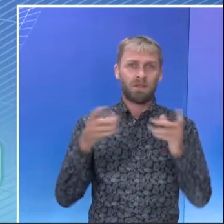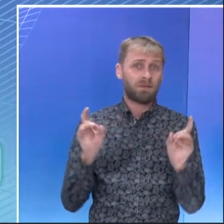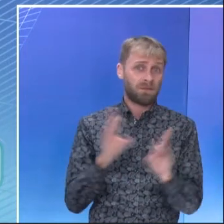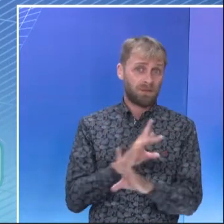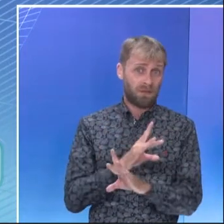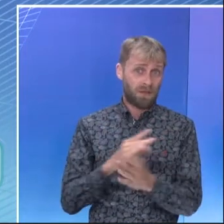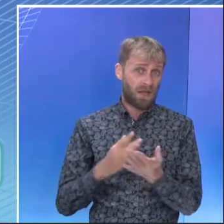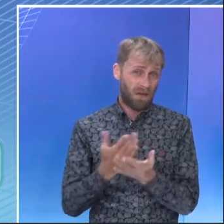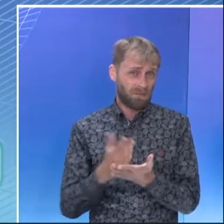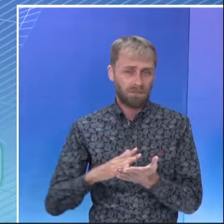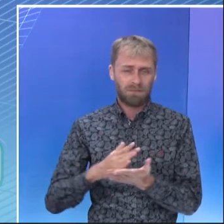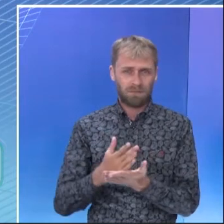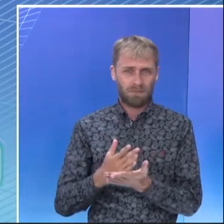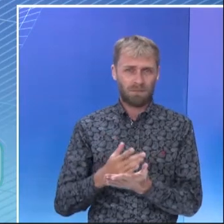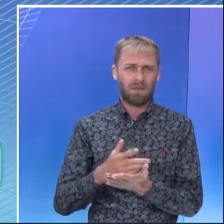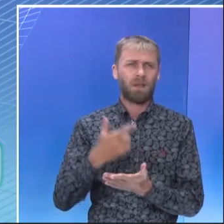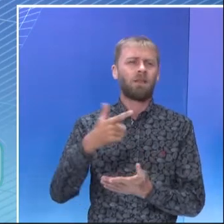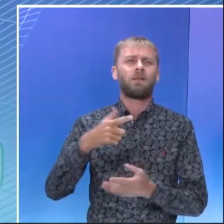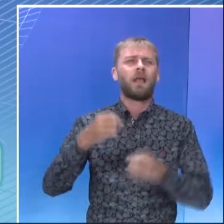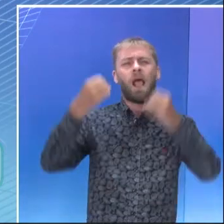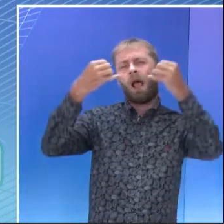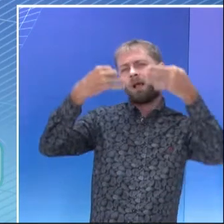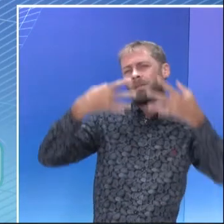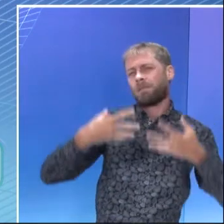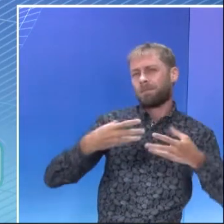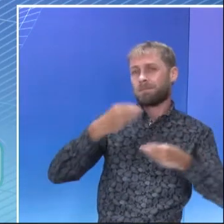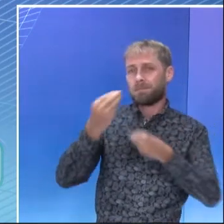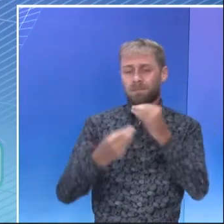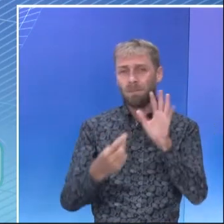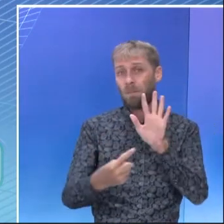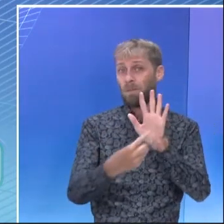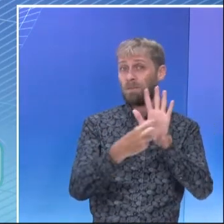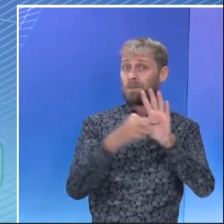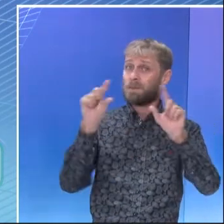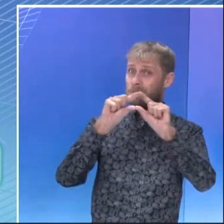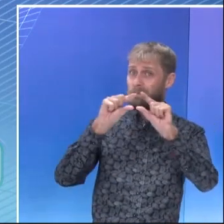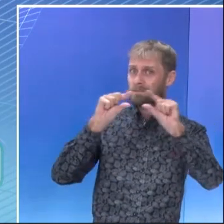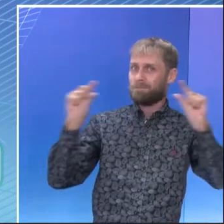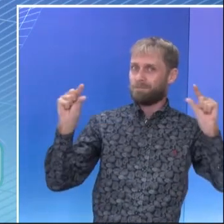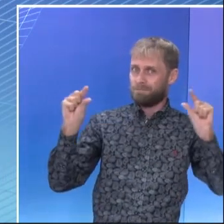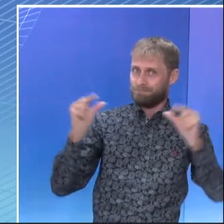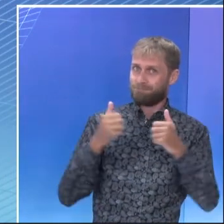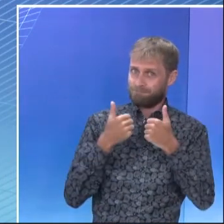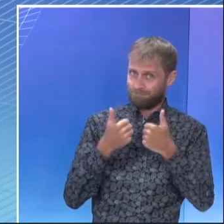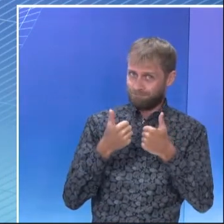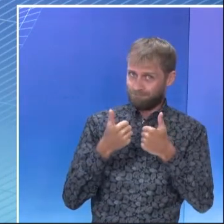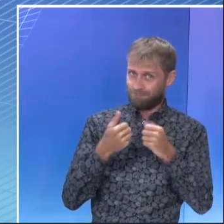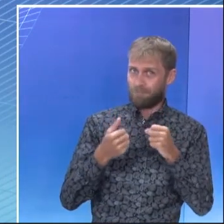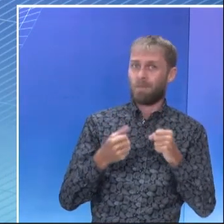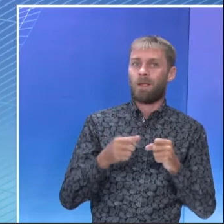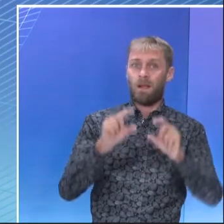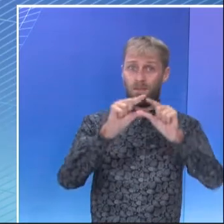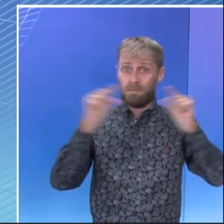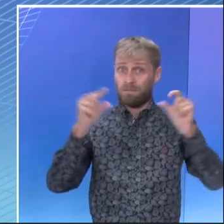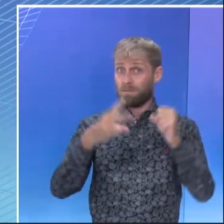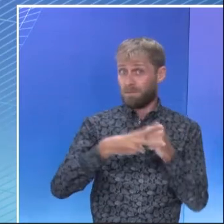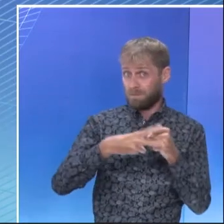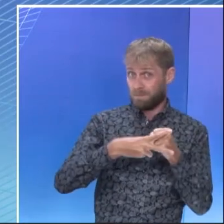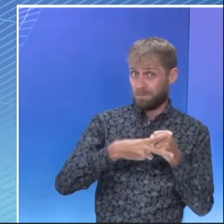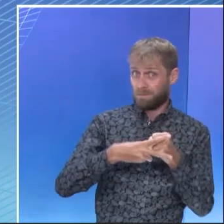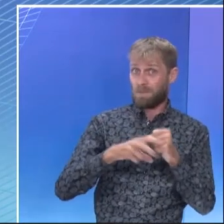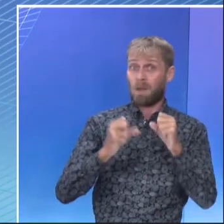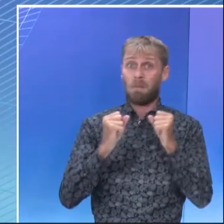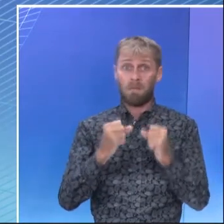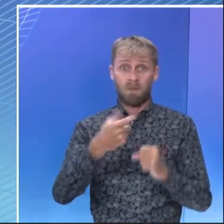não disse como que vocês poderiam encontrá-los numa oração, numa frase. Os phrasal verbs, eles podem